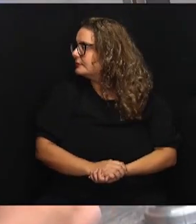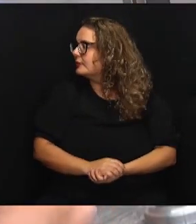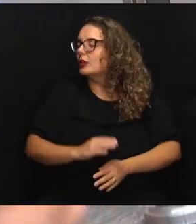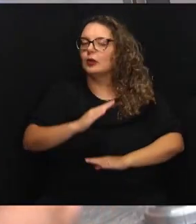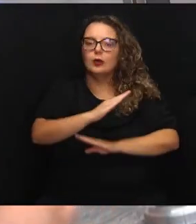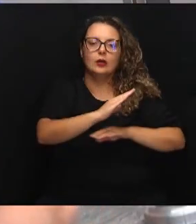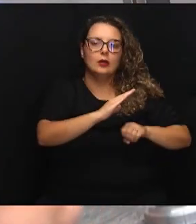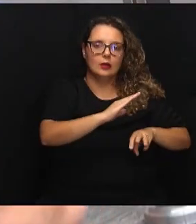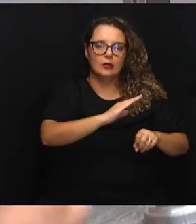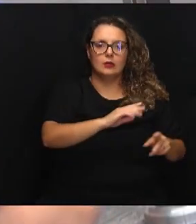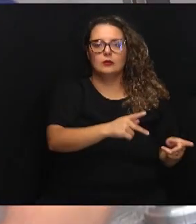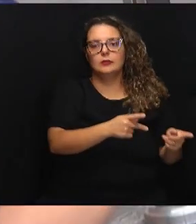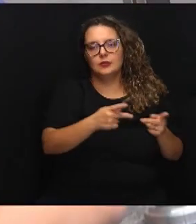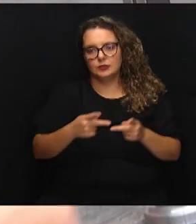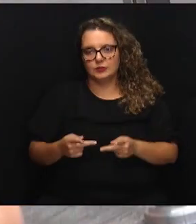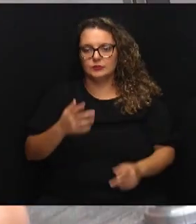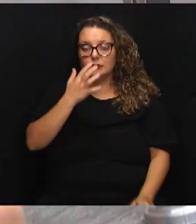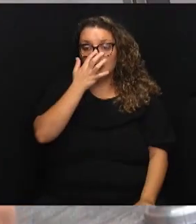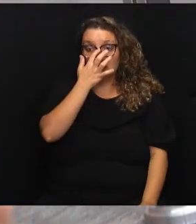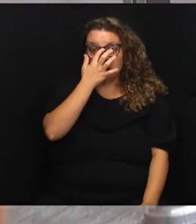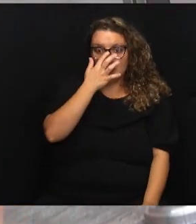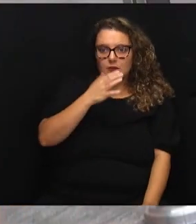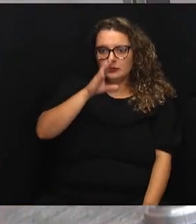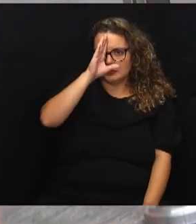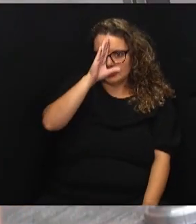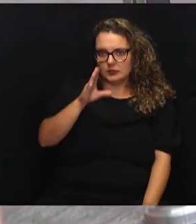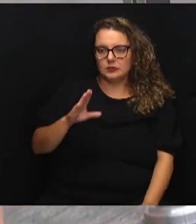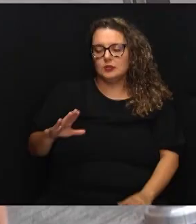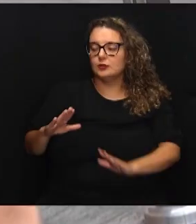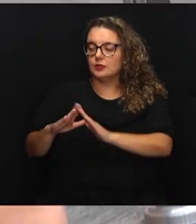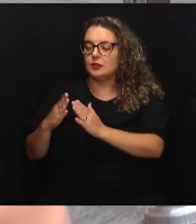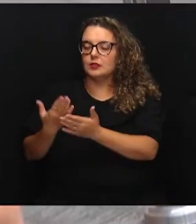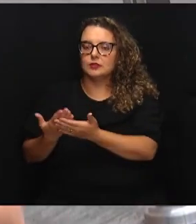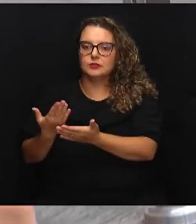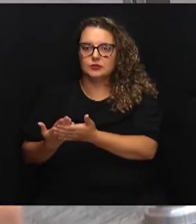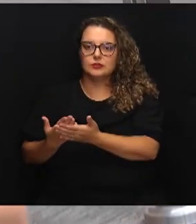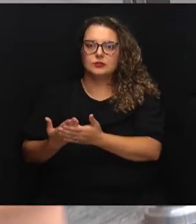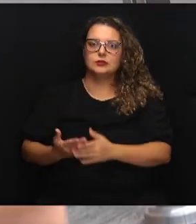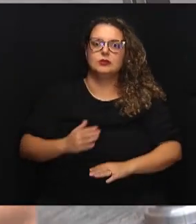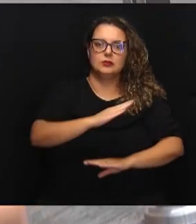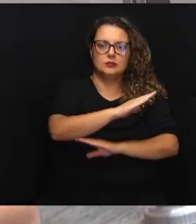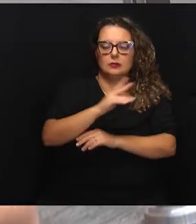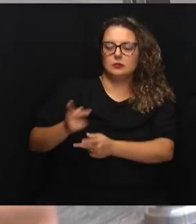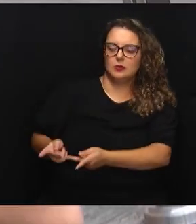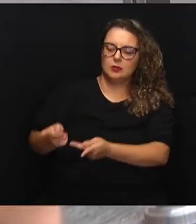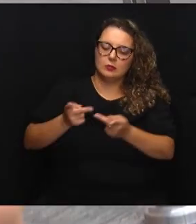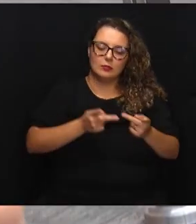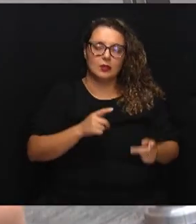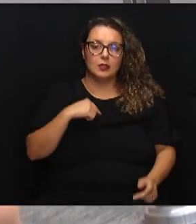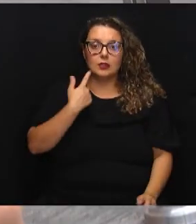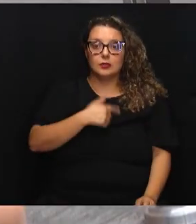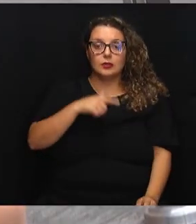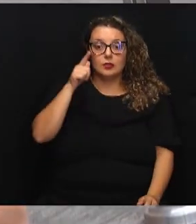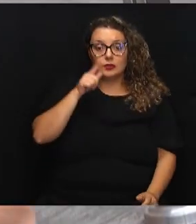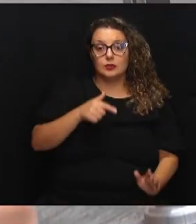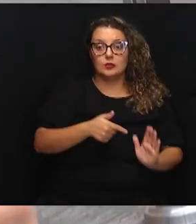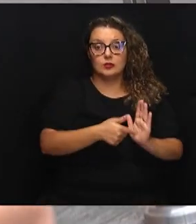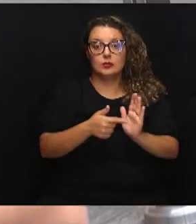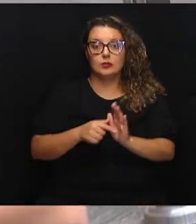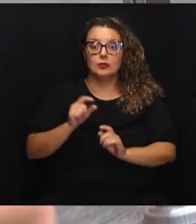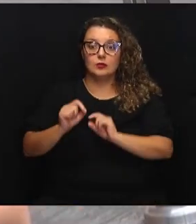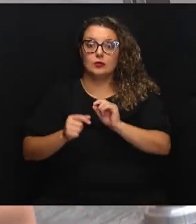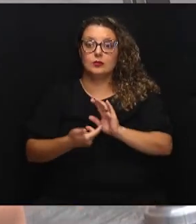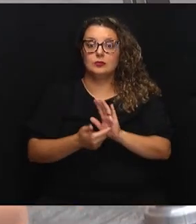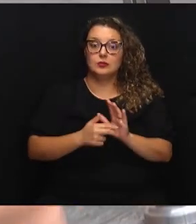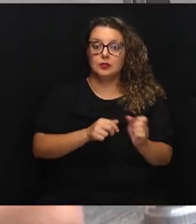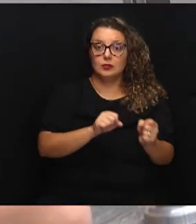de visitação, basicamente, né? Principalmente as escolas, eles vêm visitar a gente para que a gente consiga mostrar o que é o Poder